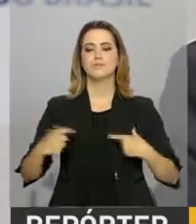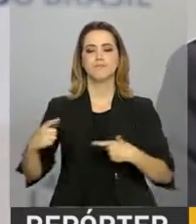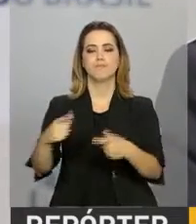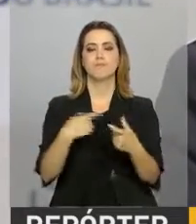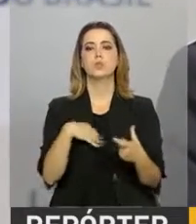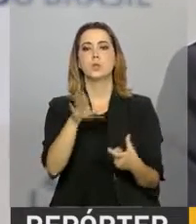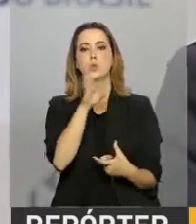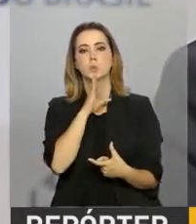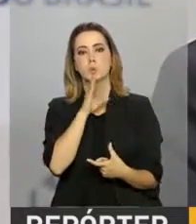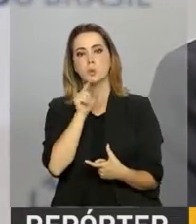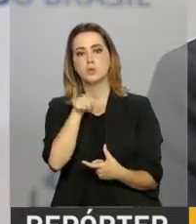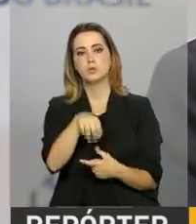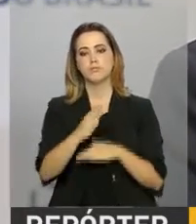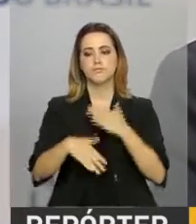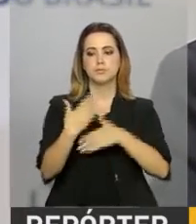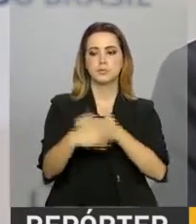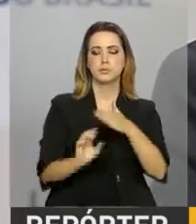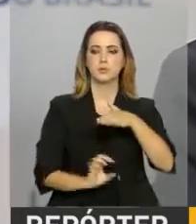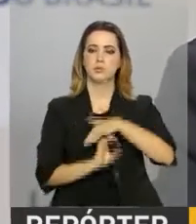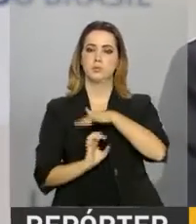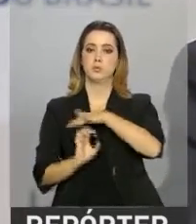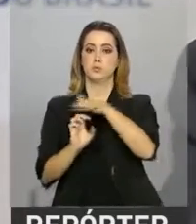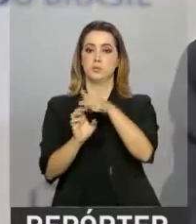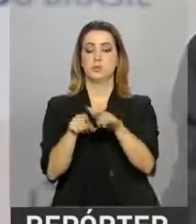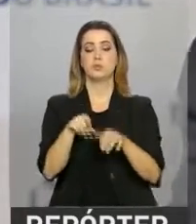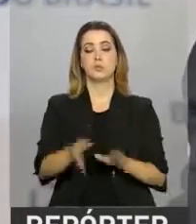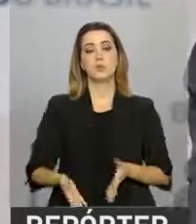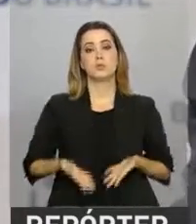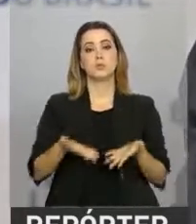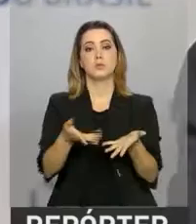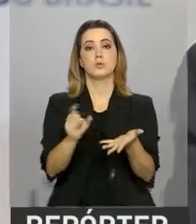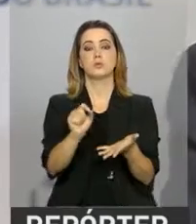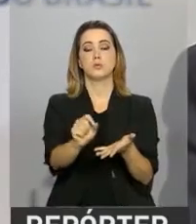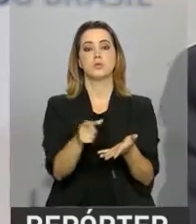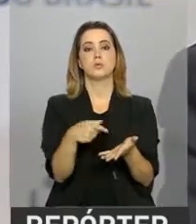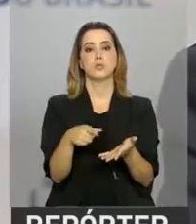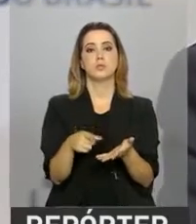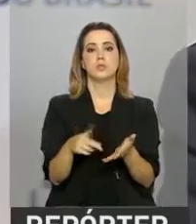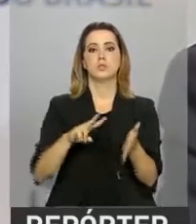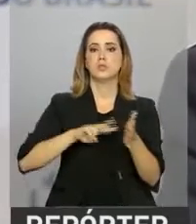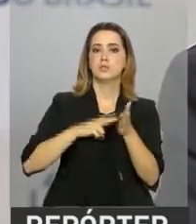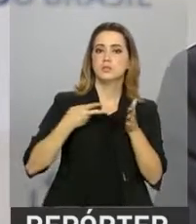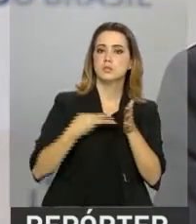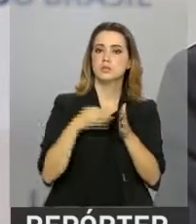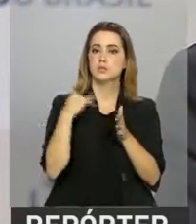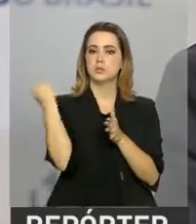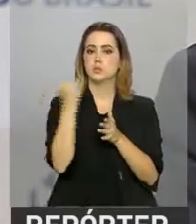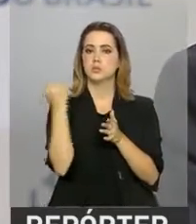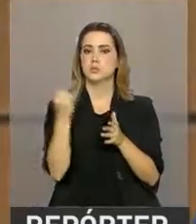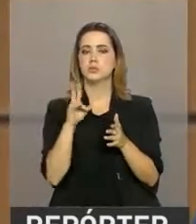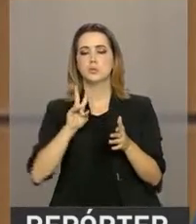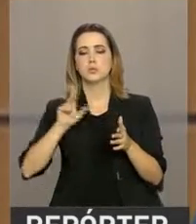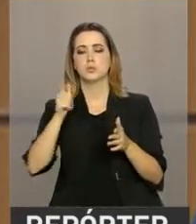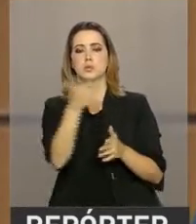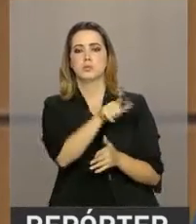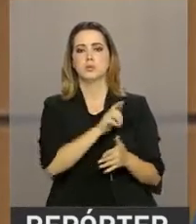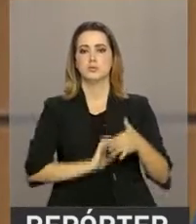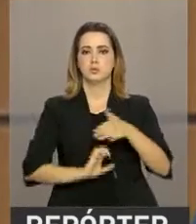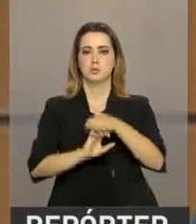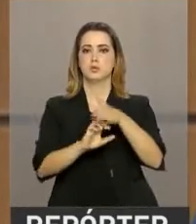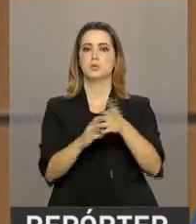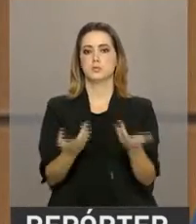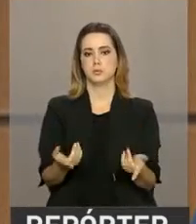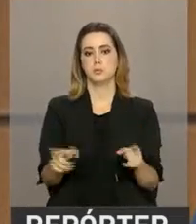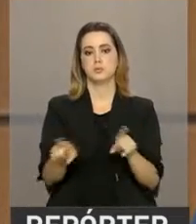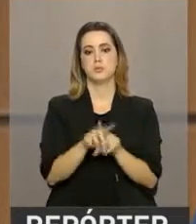reconheço o avanço das empresas e isso gera referências importantes pra para que outras também a sul o ministro das